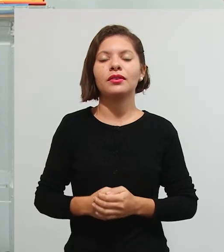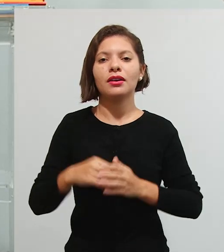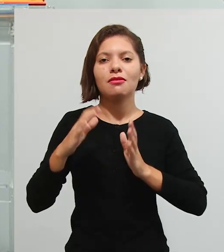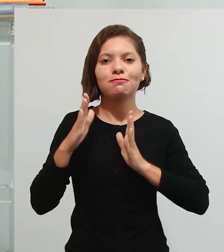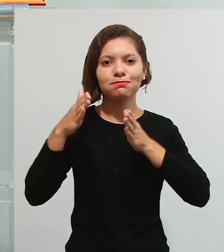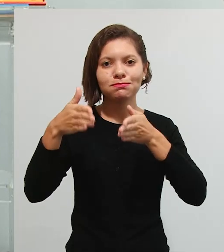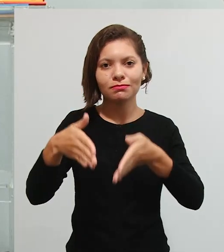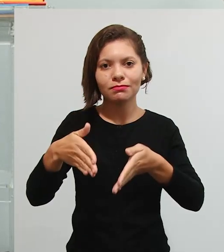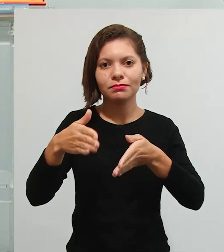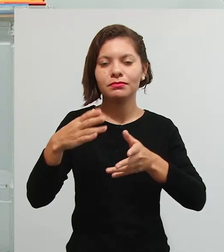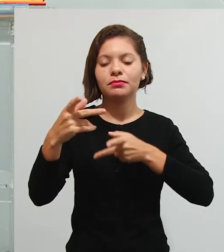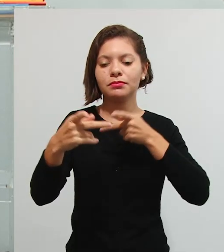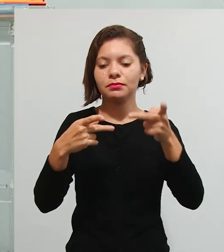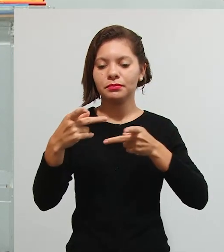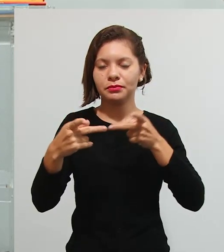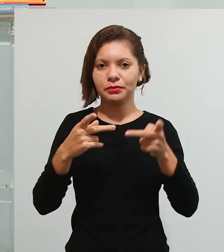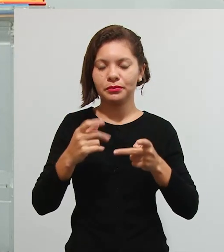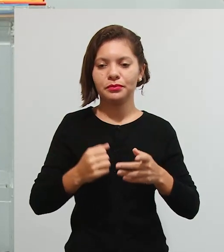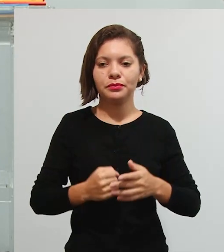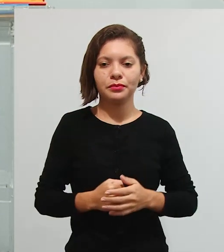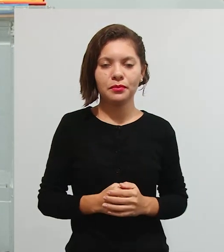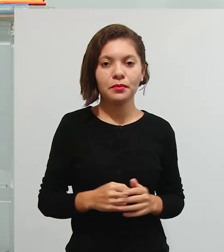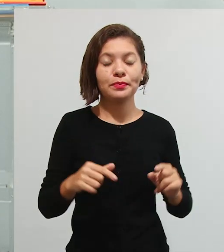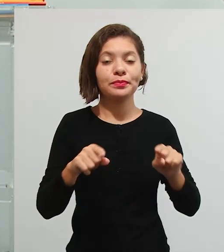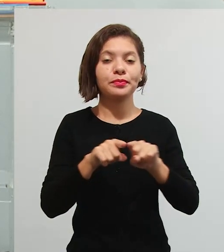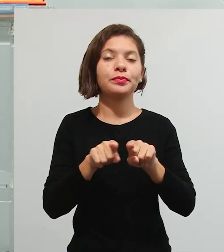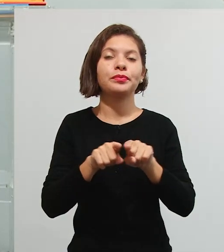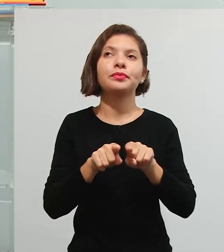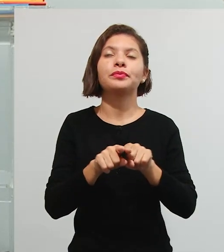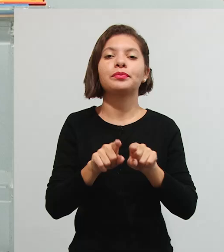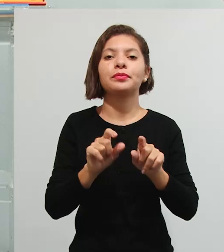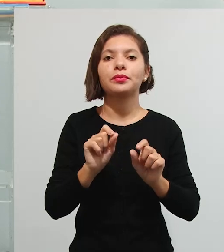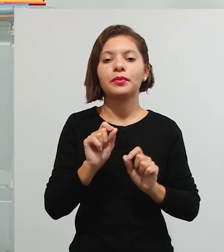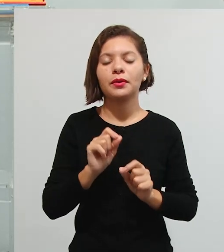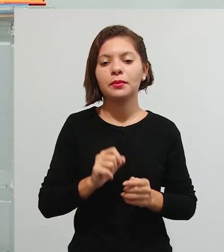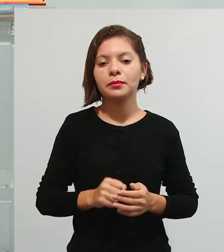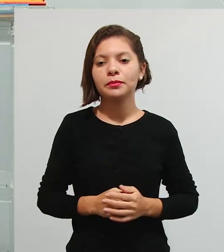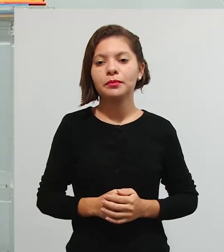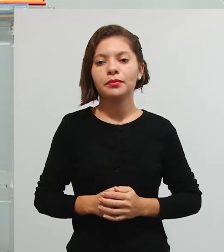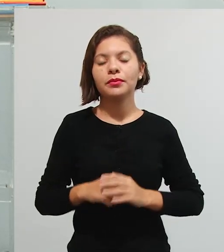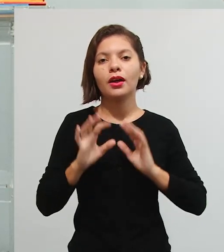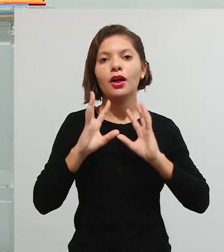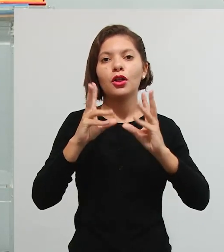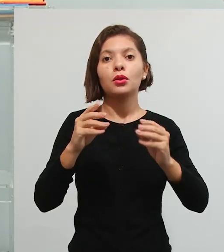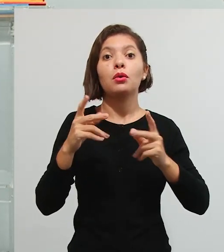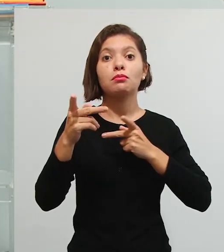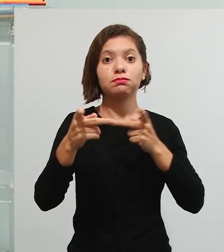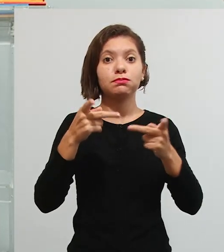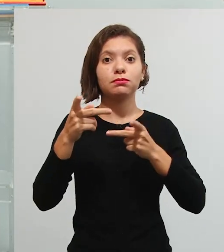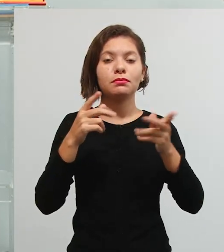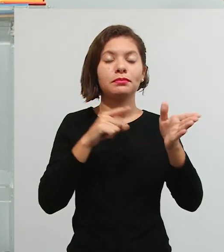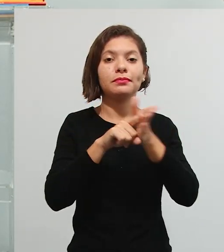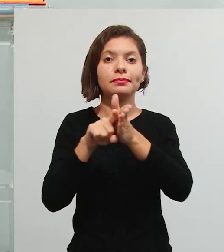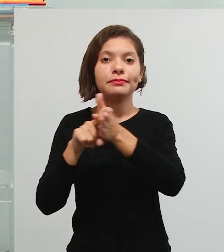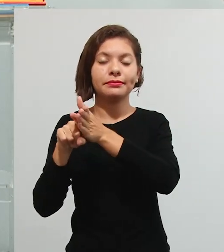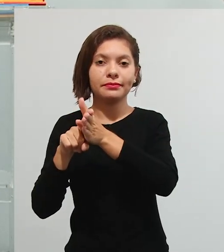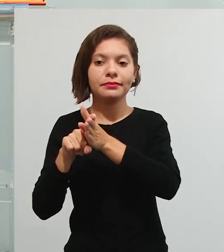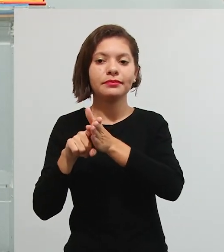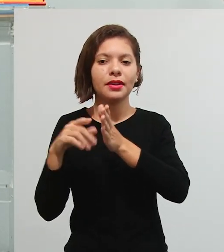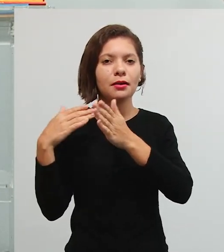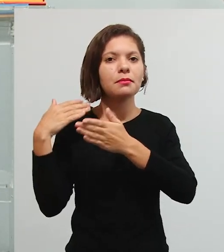ser concebido para. Porque uma coisa é eu pensar o uso de um mouse para